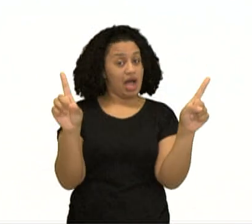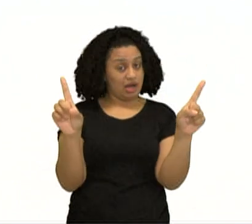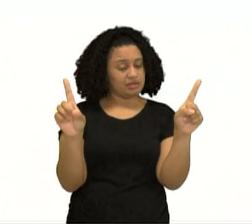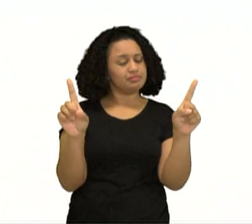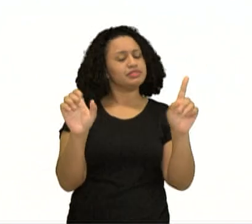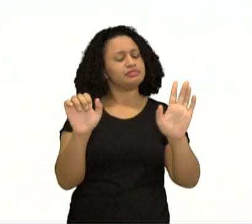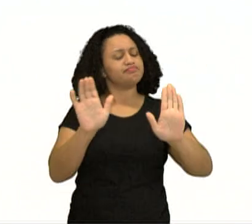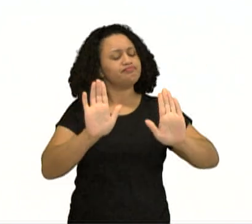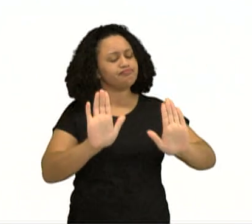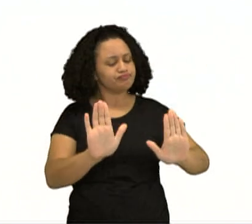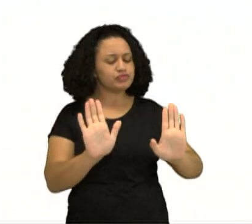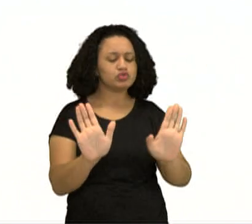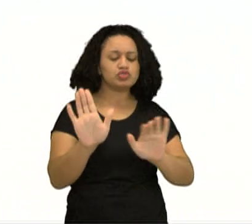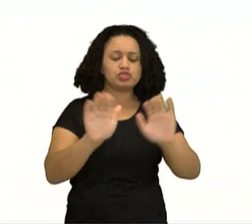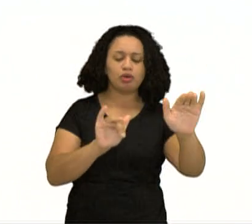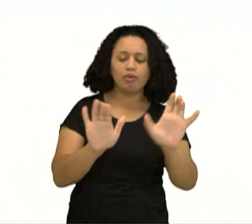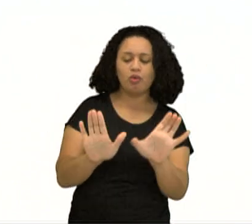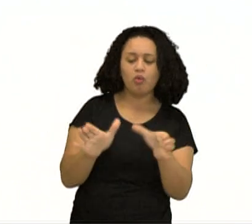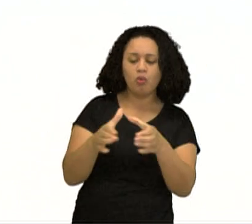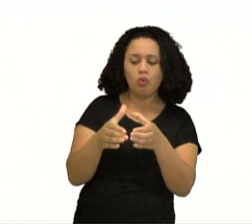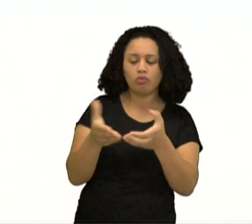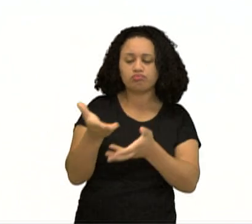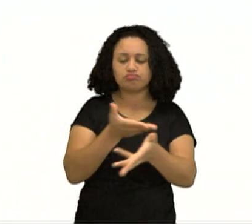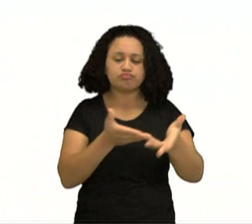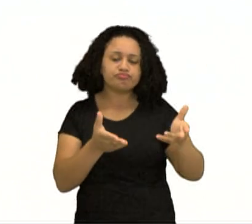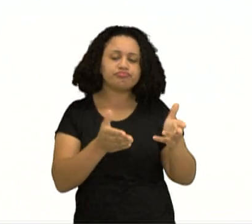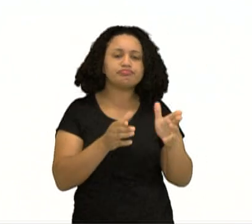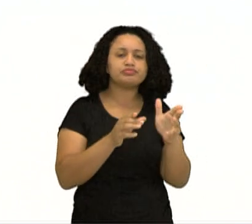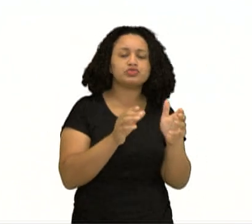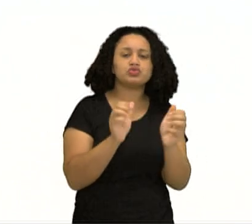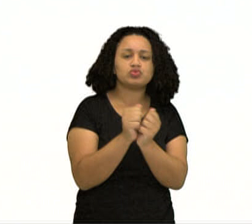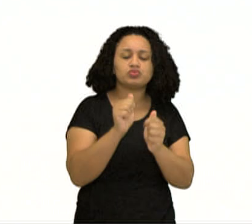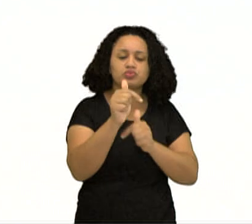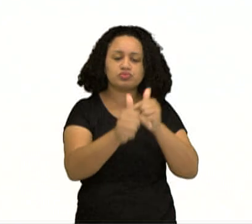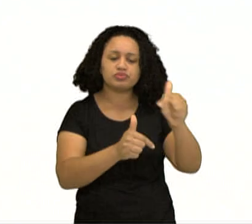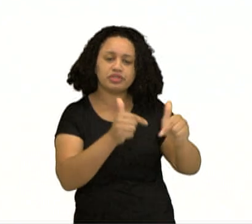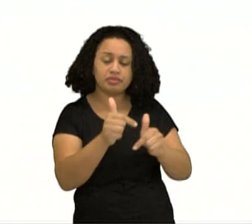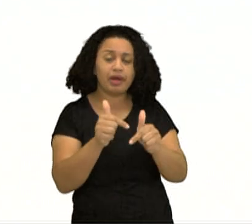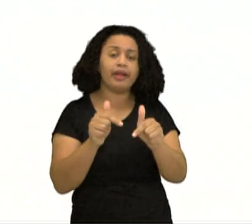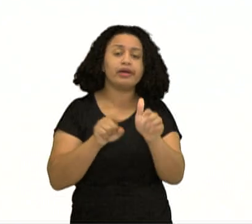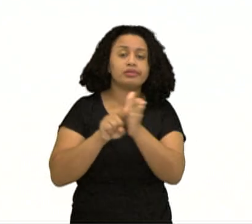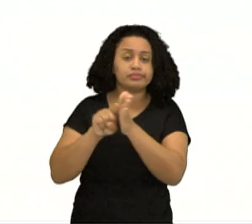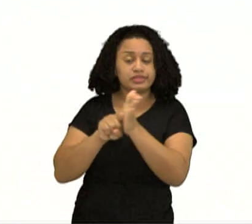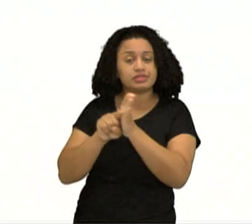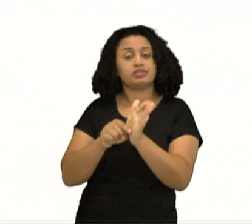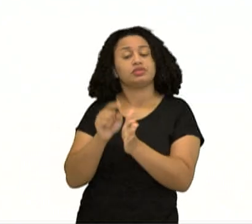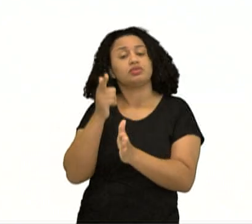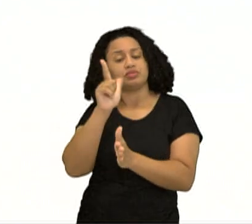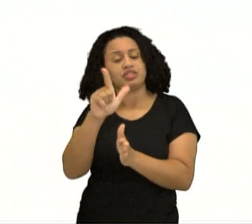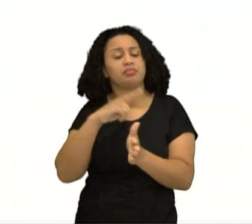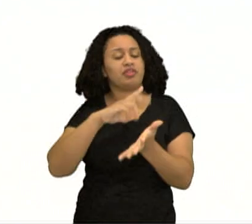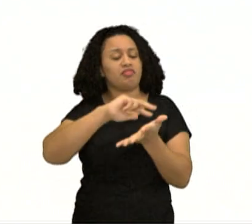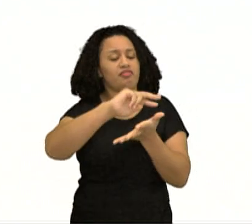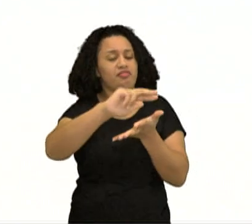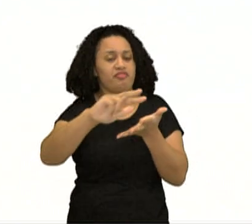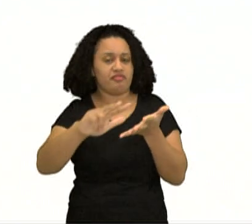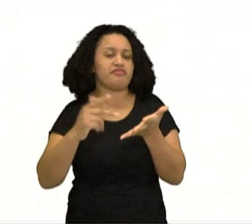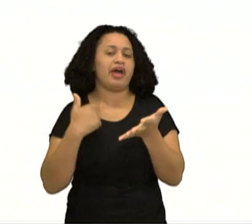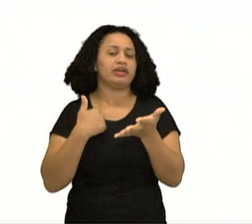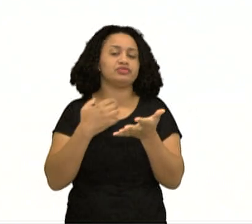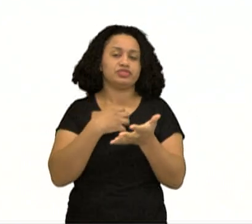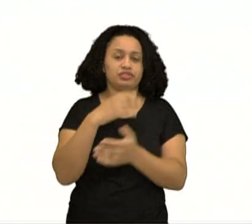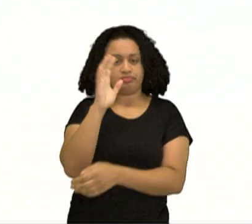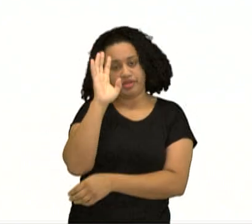pequena pausa, ação integrada e estudos, podemos sim obter variadas formas para uma